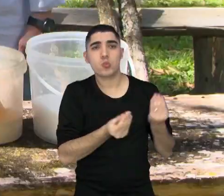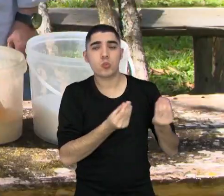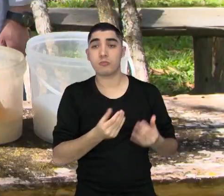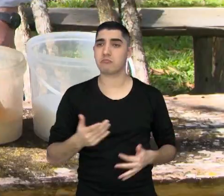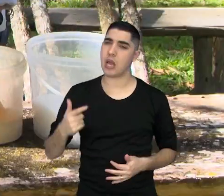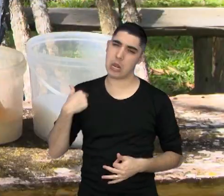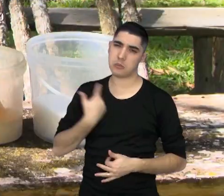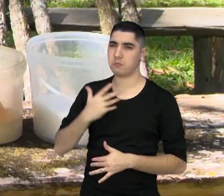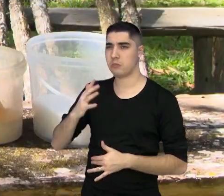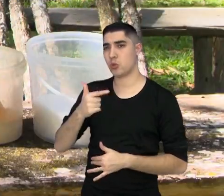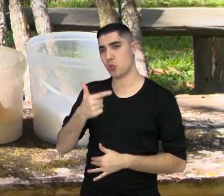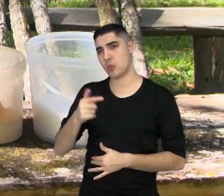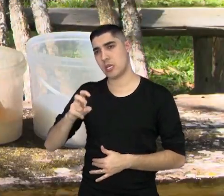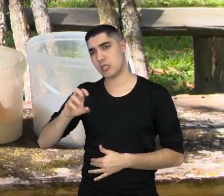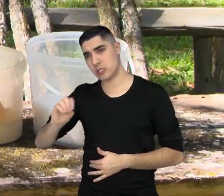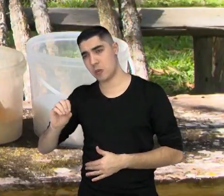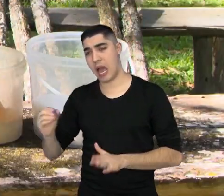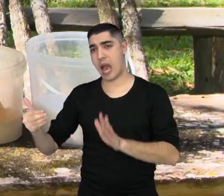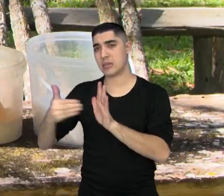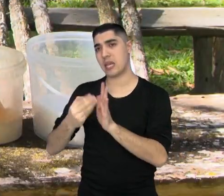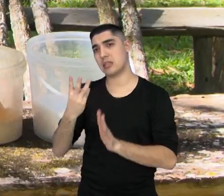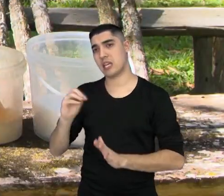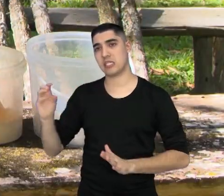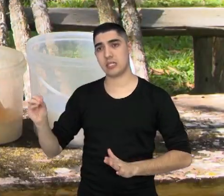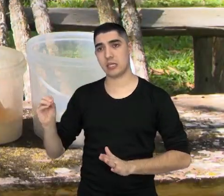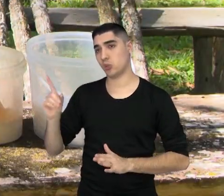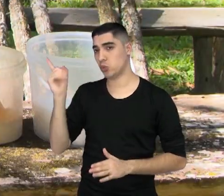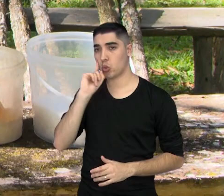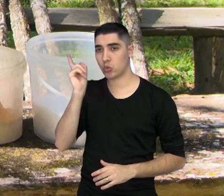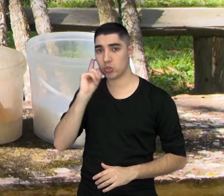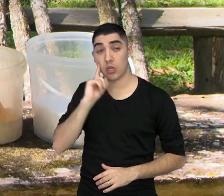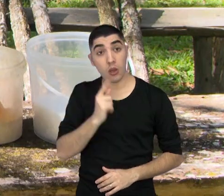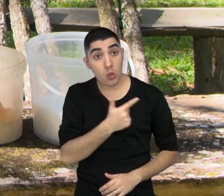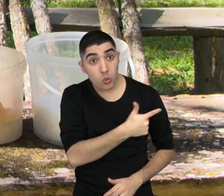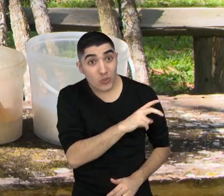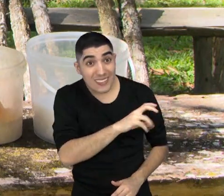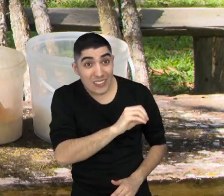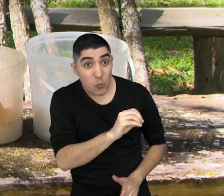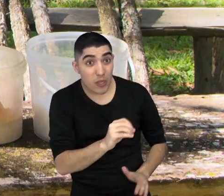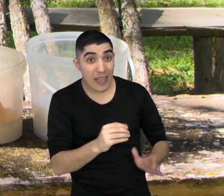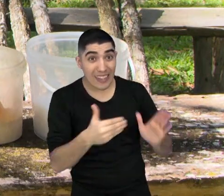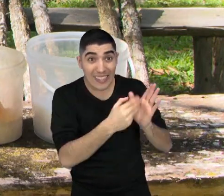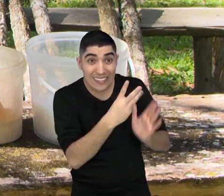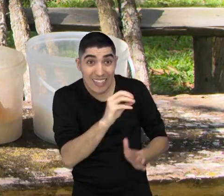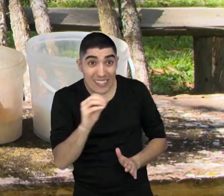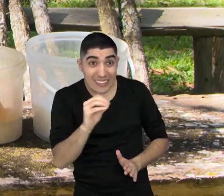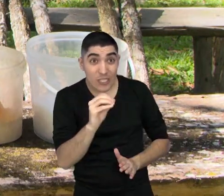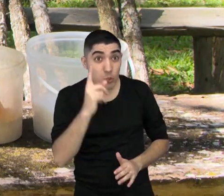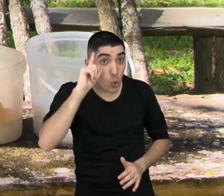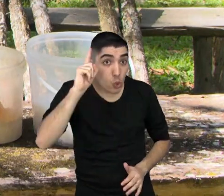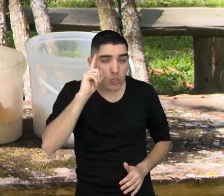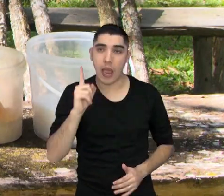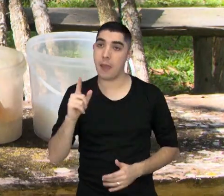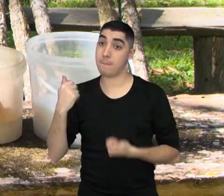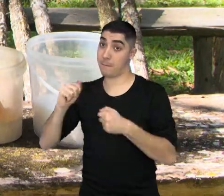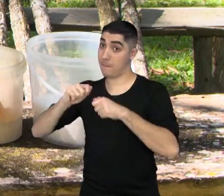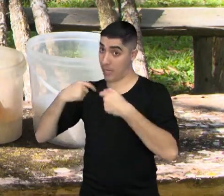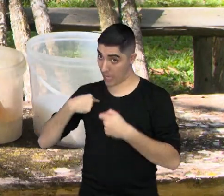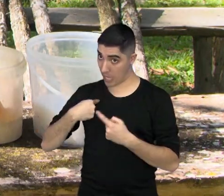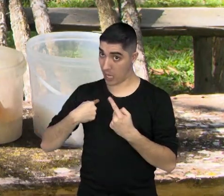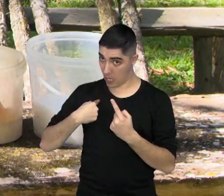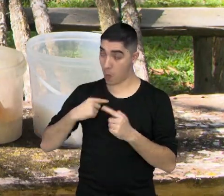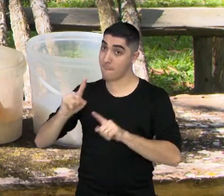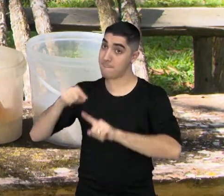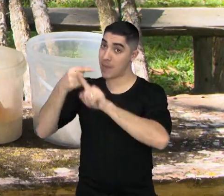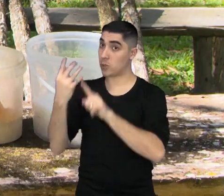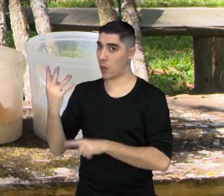A gente consegue plantar aí mais ou menos 250, 300 toras por dia. 250, 300 toras por Isso dia? com 4 pessoas.